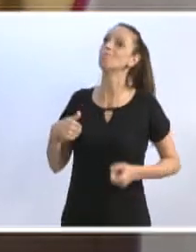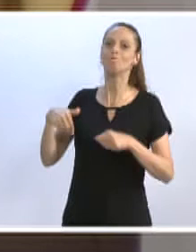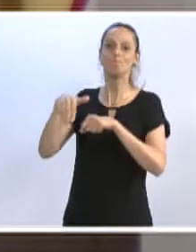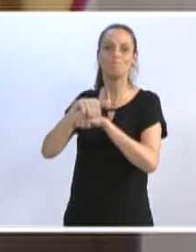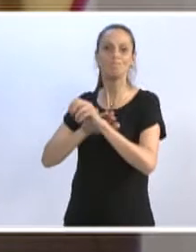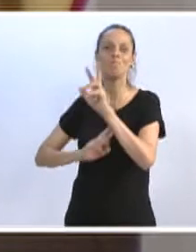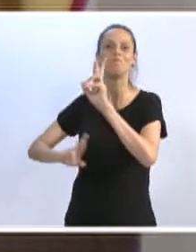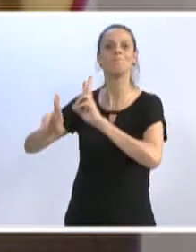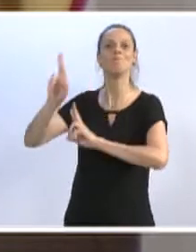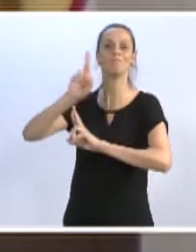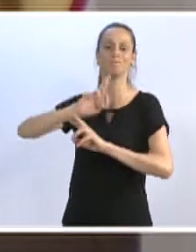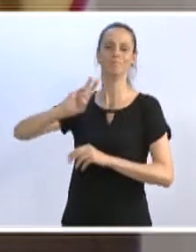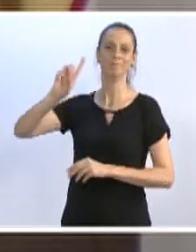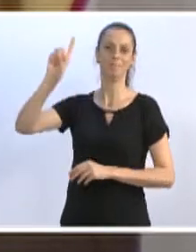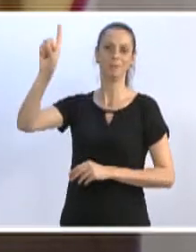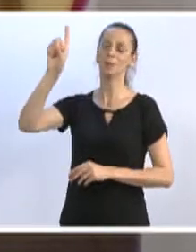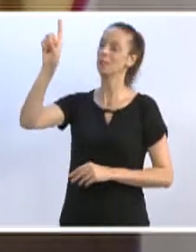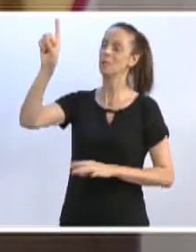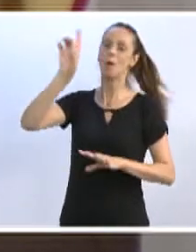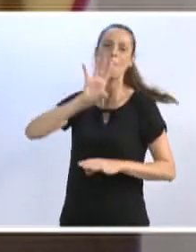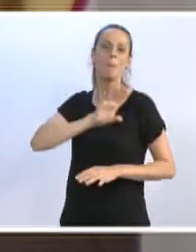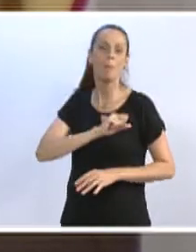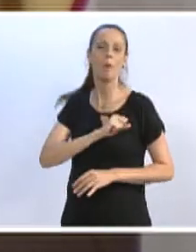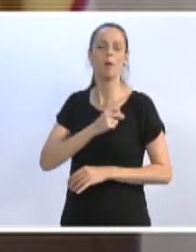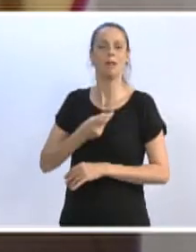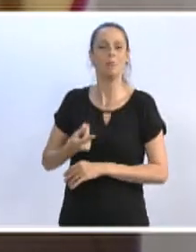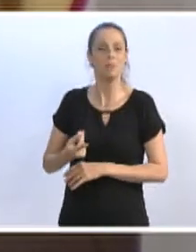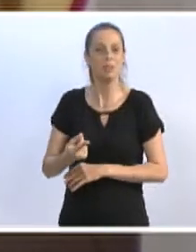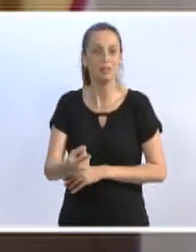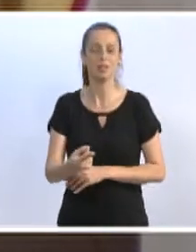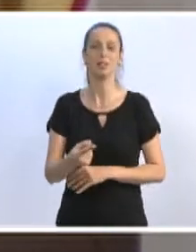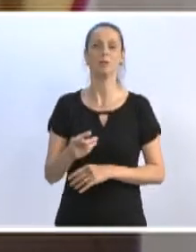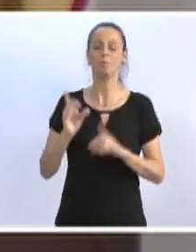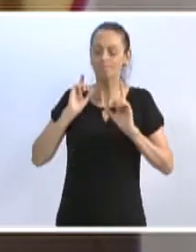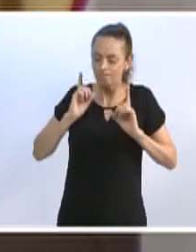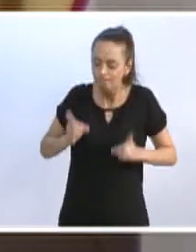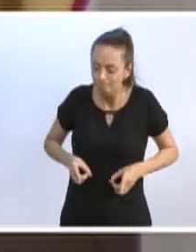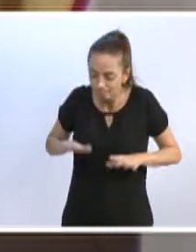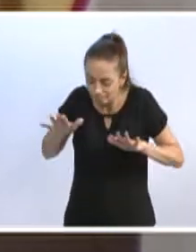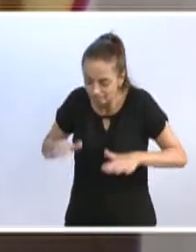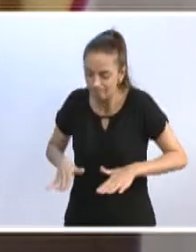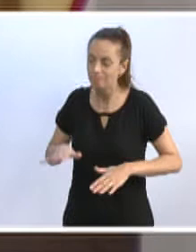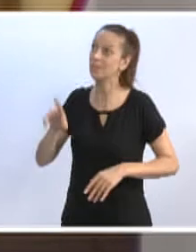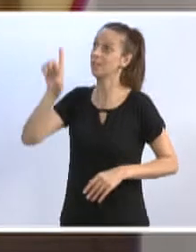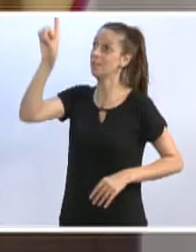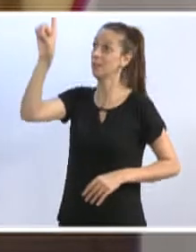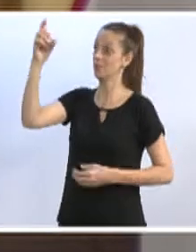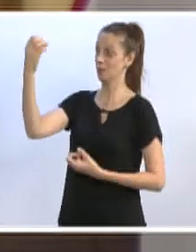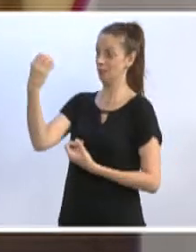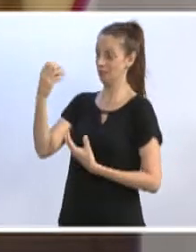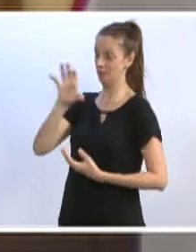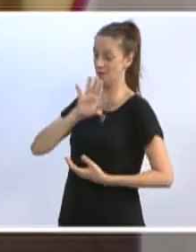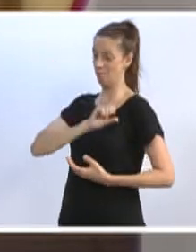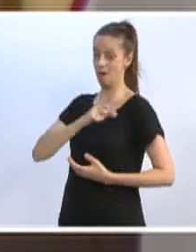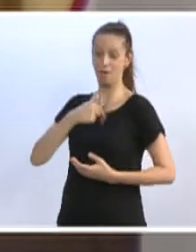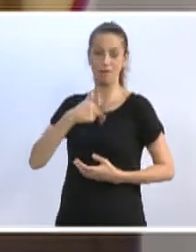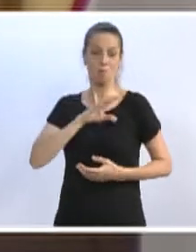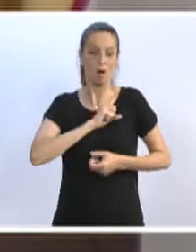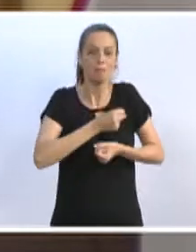Deus, tão infinito, tão amoroso, com dignidade, e em consequência me faz amar as pessoas.